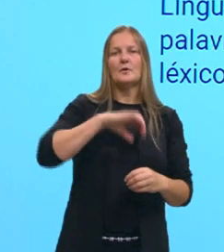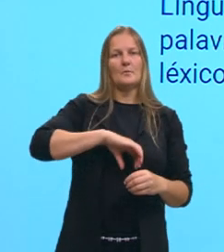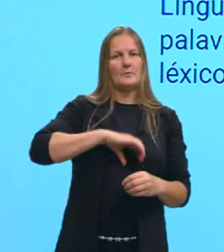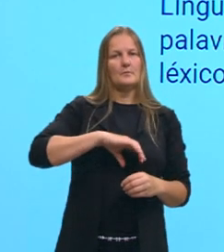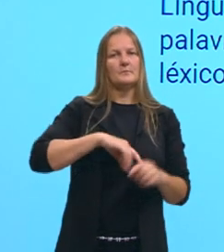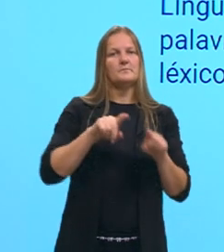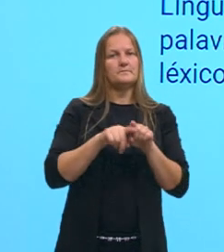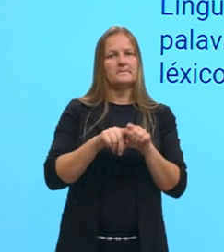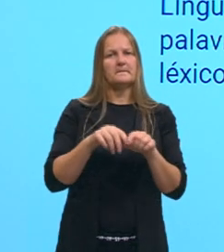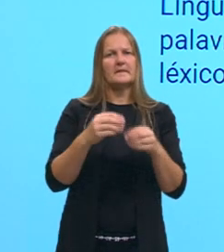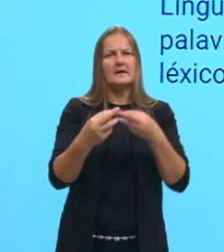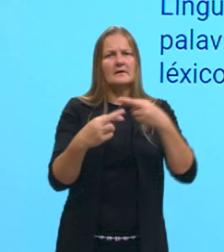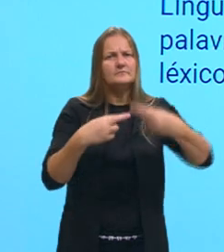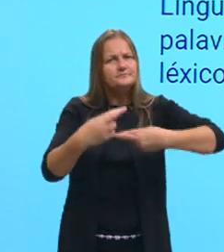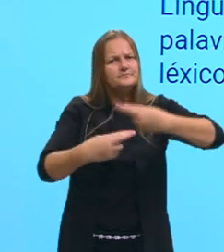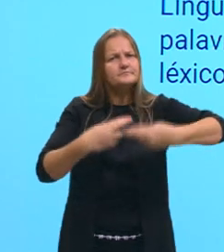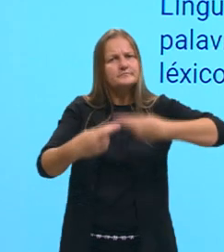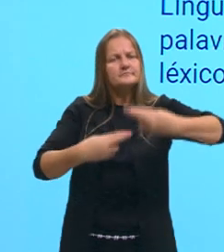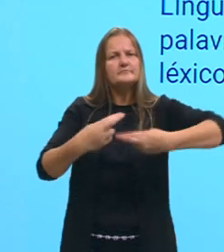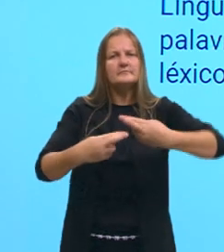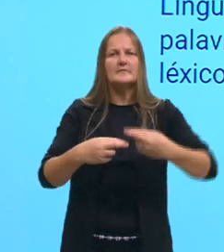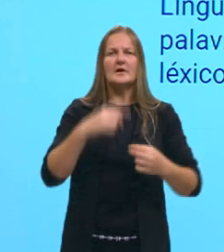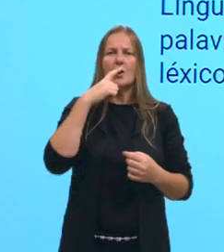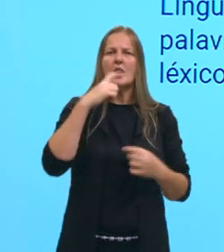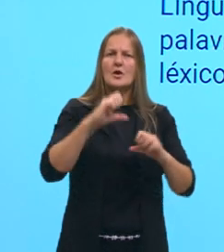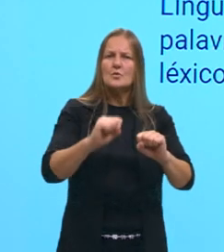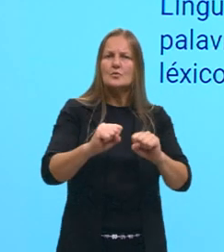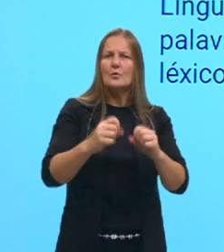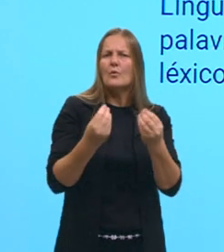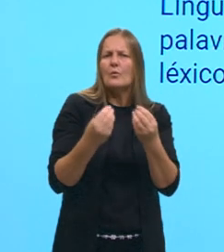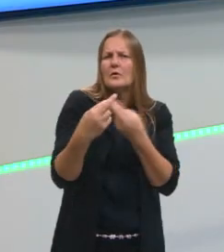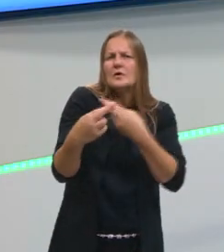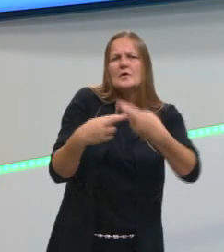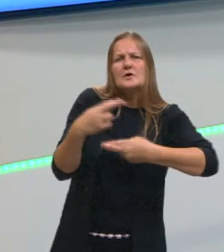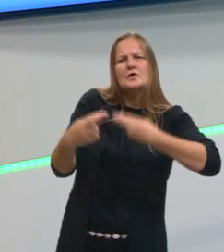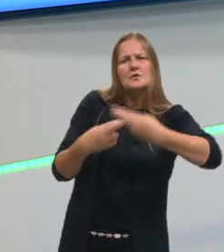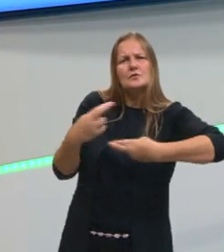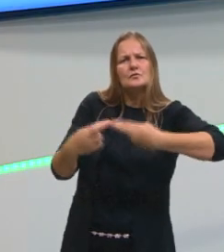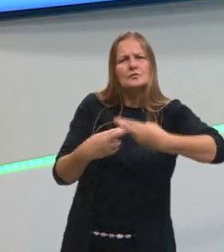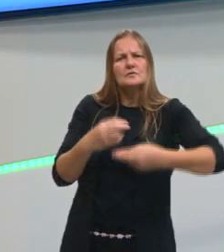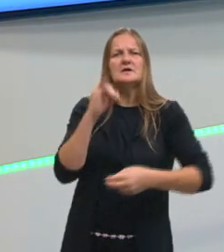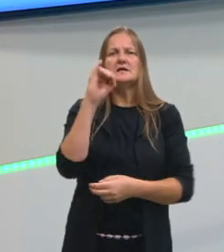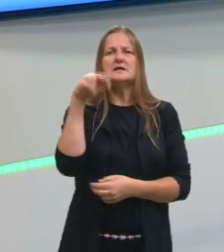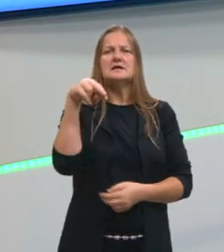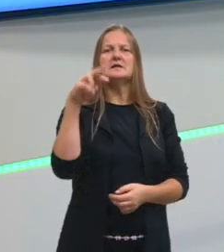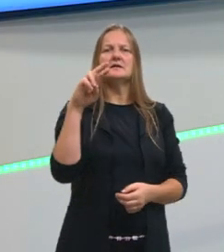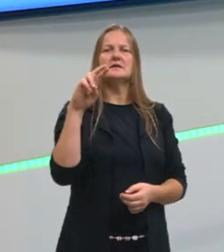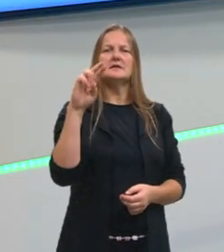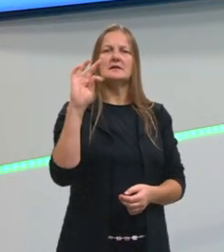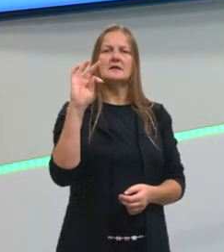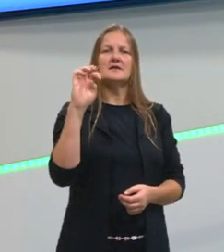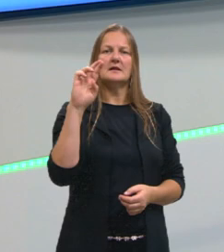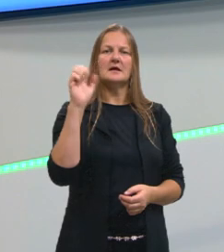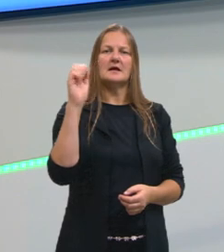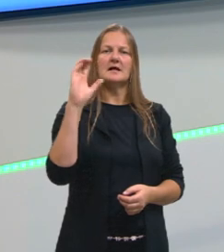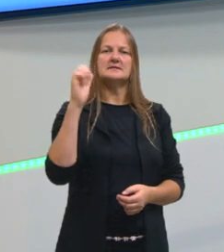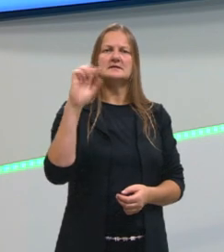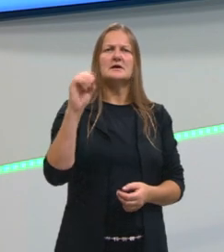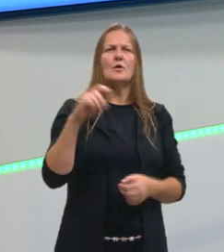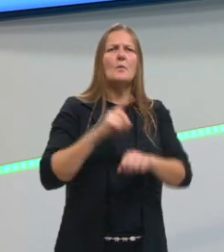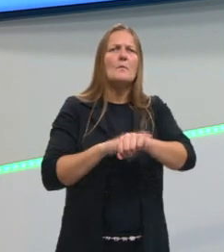inglesa essa interação linguística o que que é isso interação linguística interação linguística é um momento em que